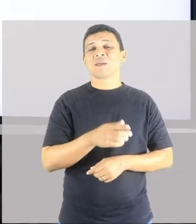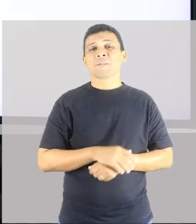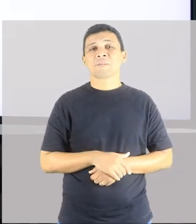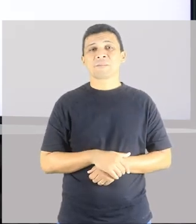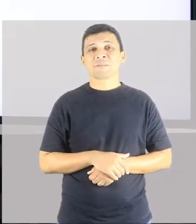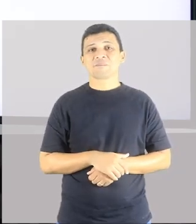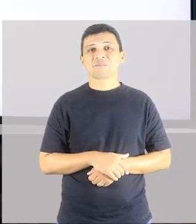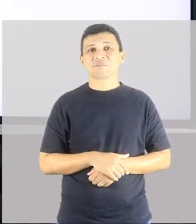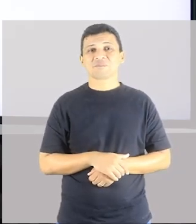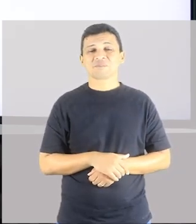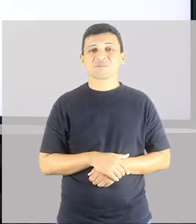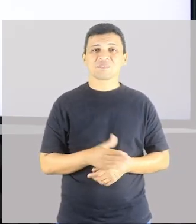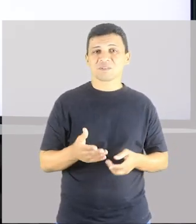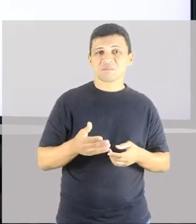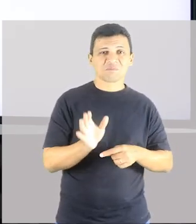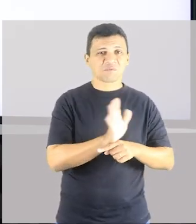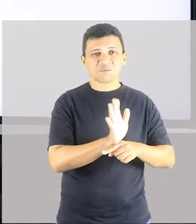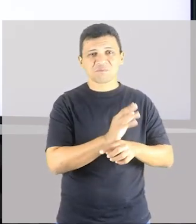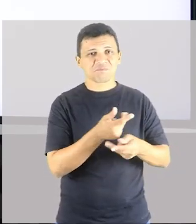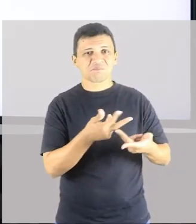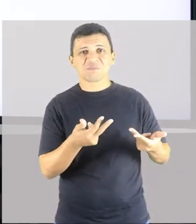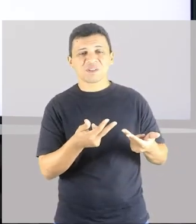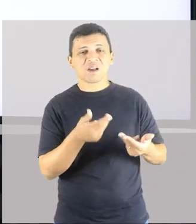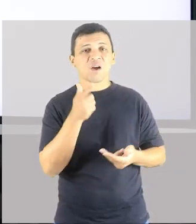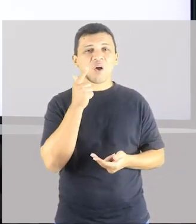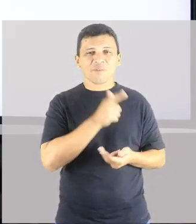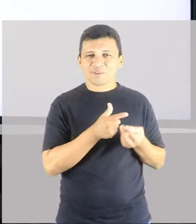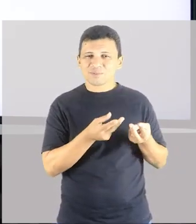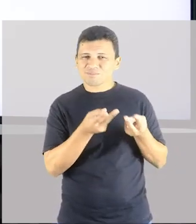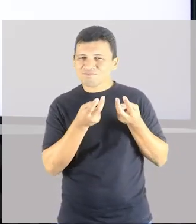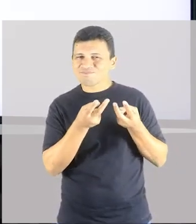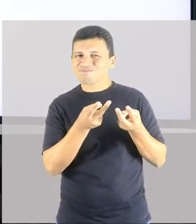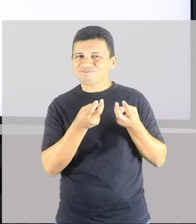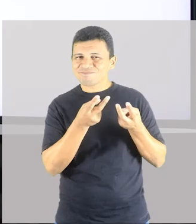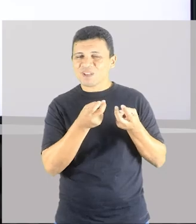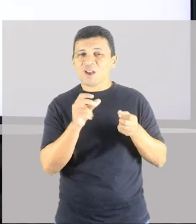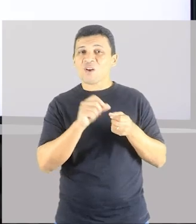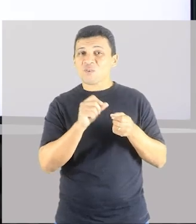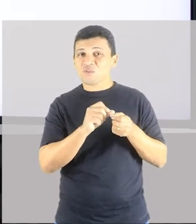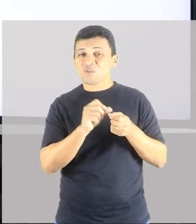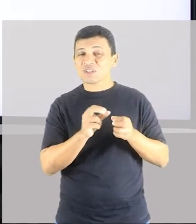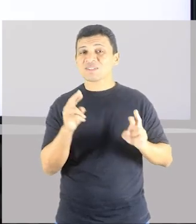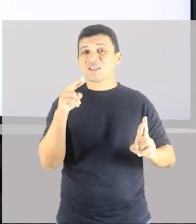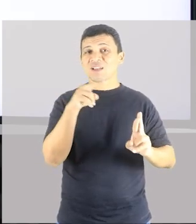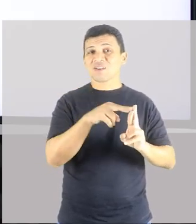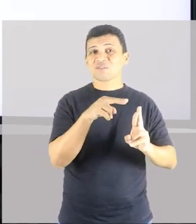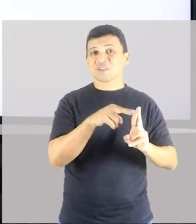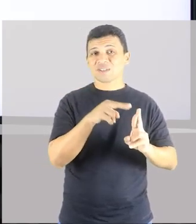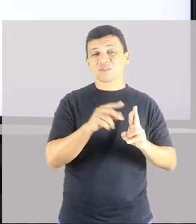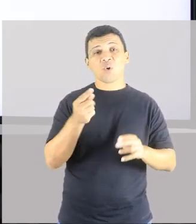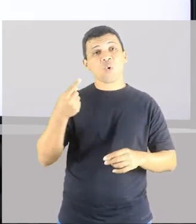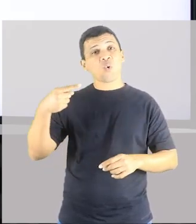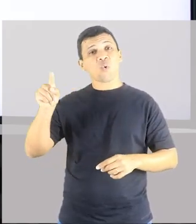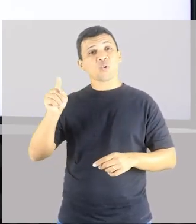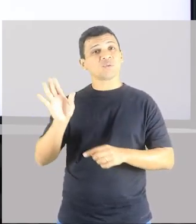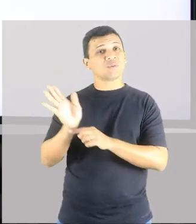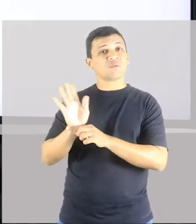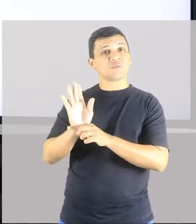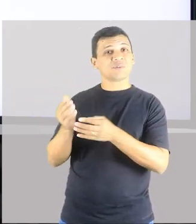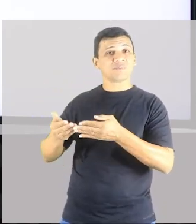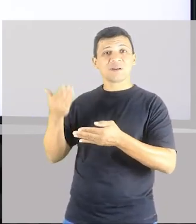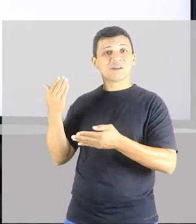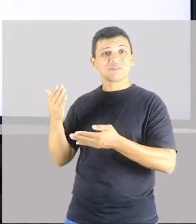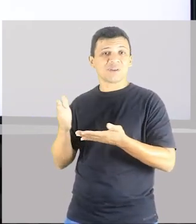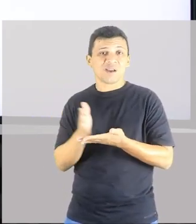aquela série, aquele filme, vai conseguir captar, que consegue fazer referências, por exemplo, com outras coisas que uma pessoa que